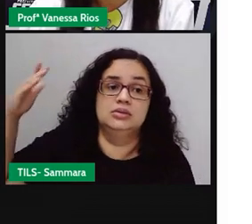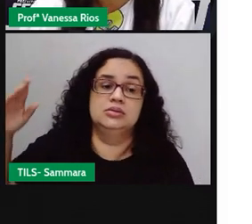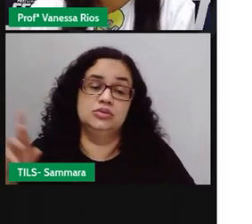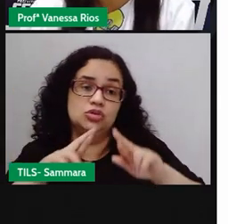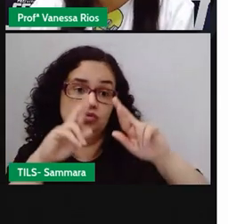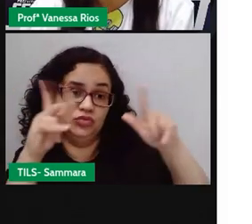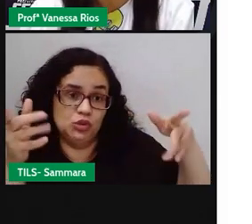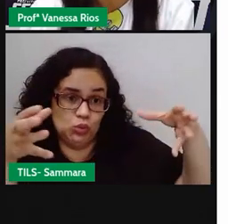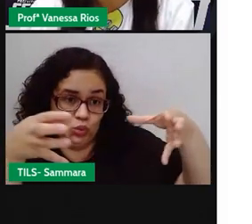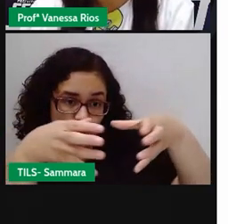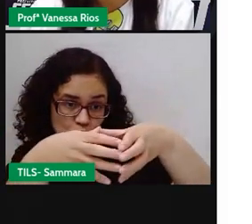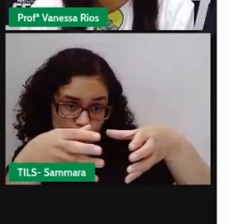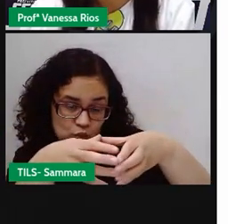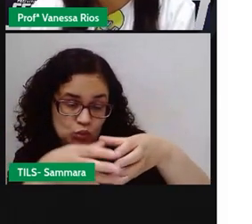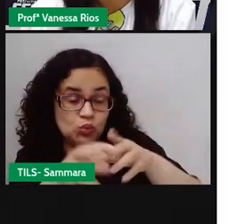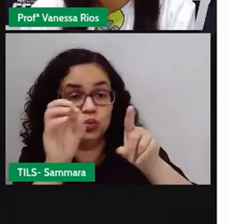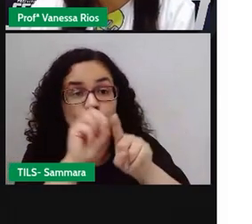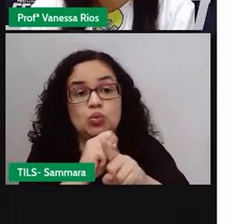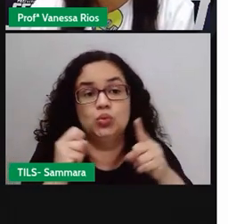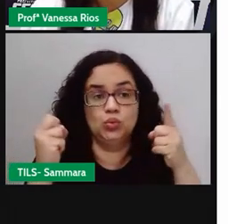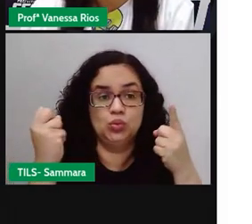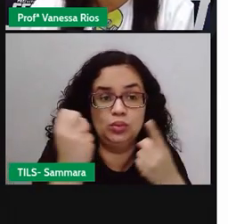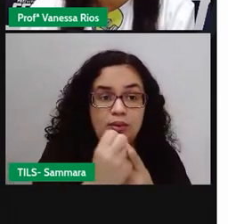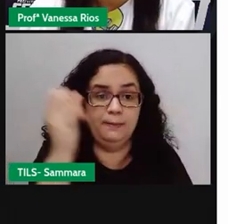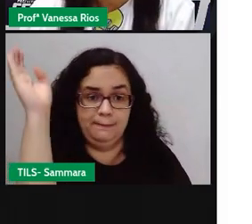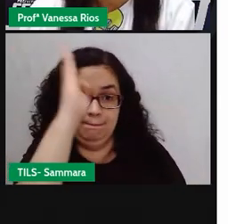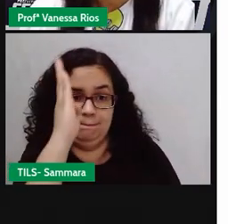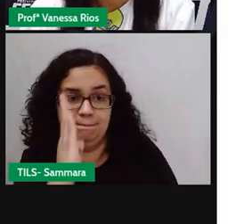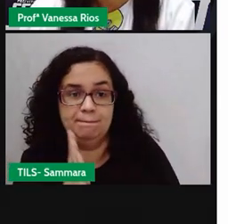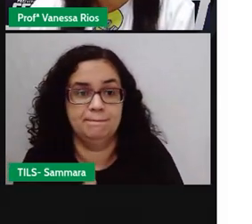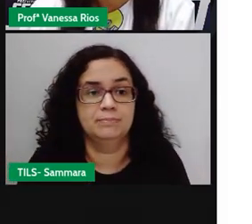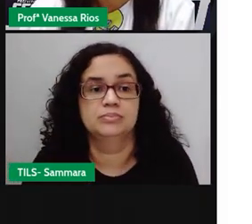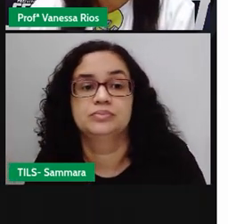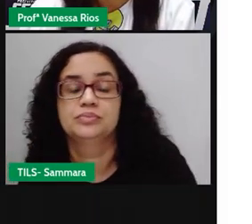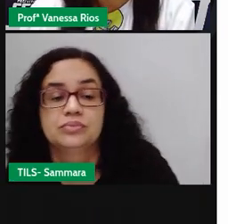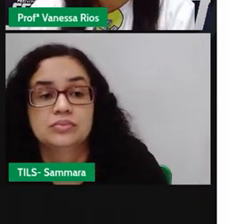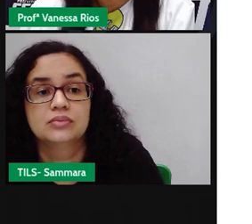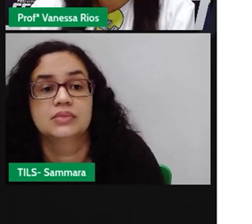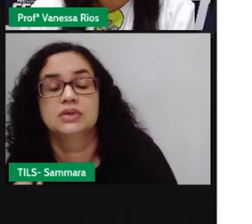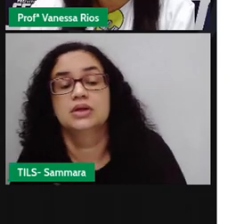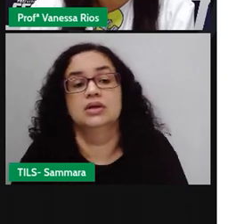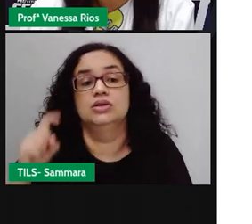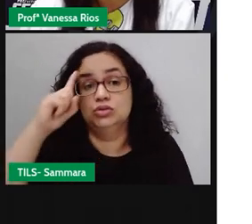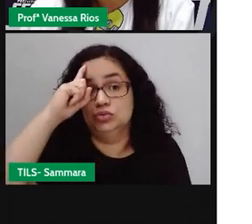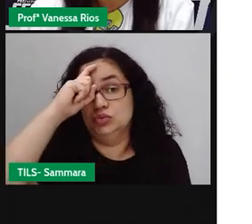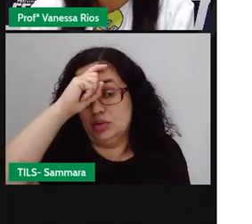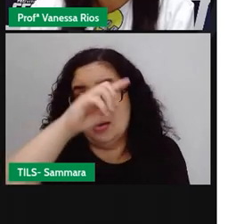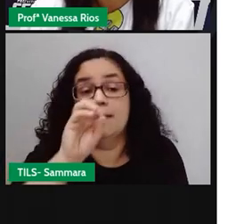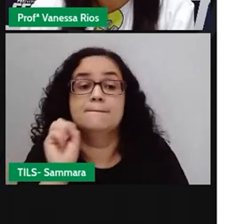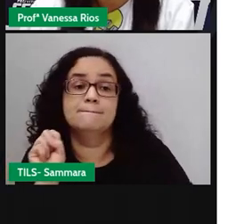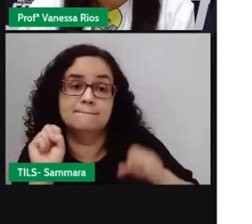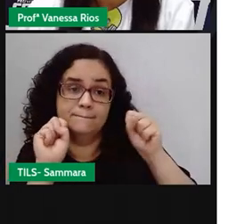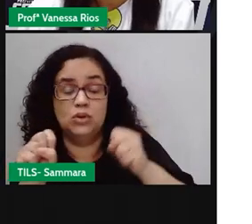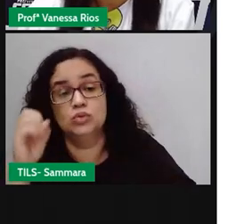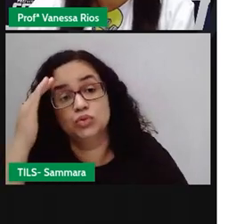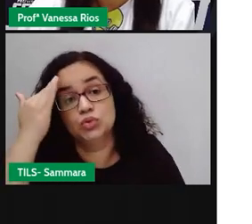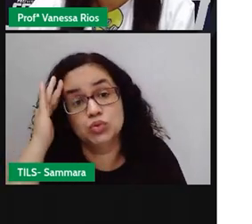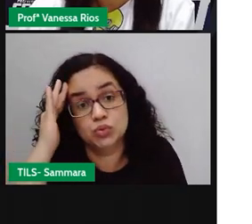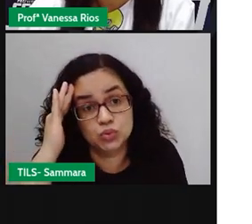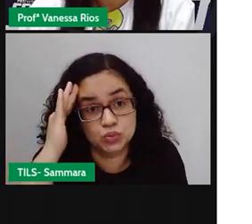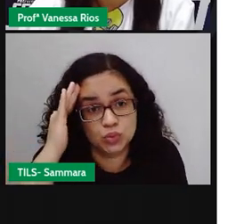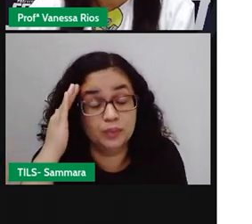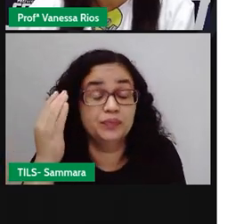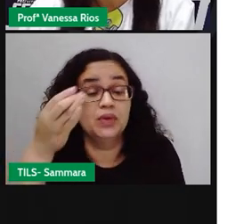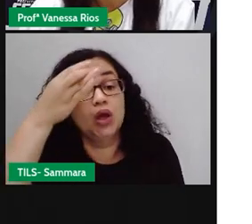diferentes grupos formadores da sociedade brasileira. É uma definição bem complicada, mas a gente pode entender. O